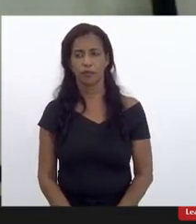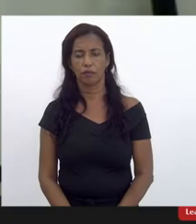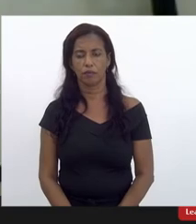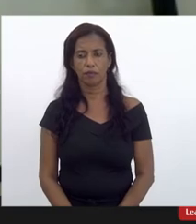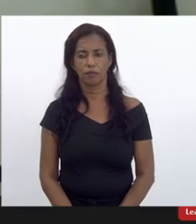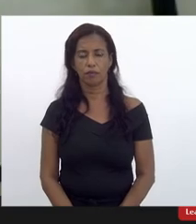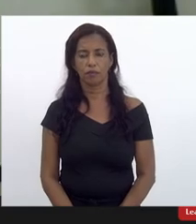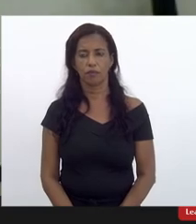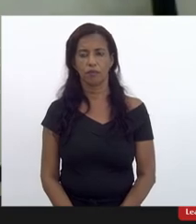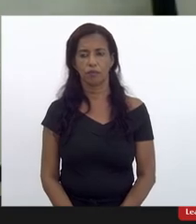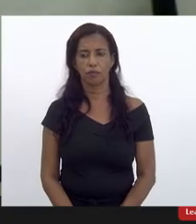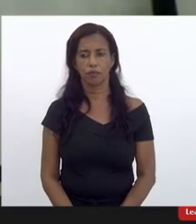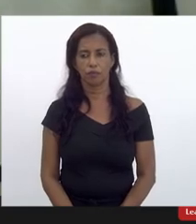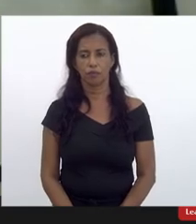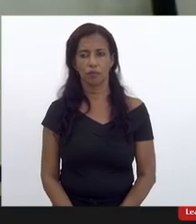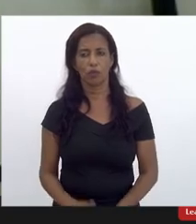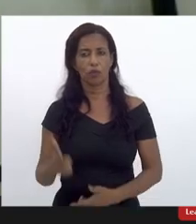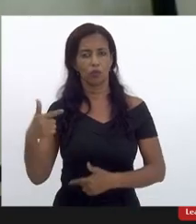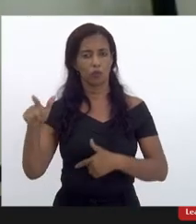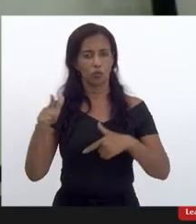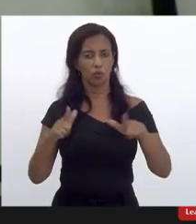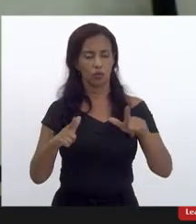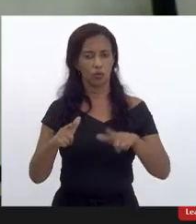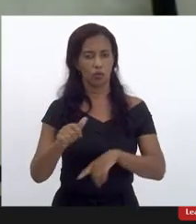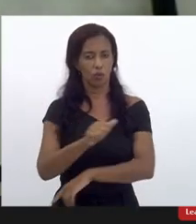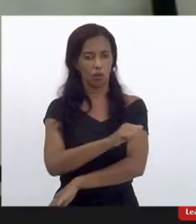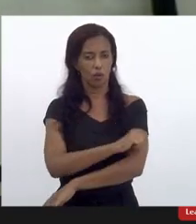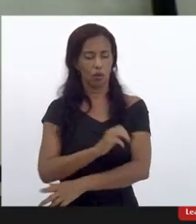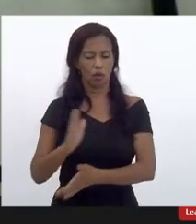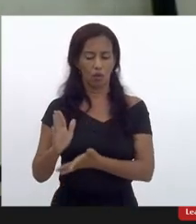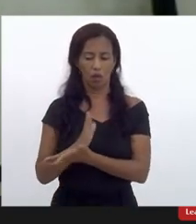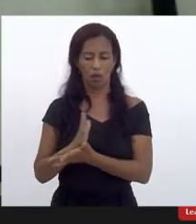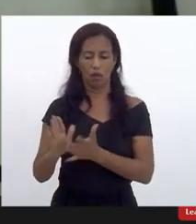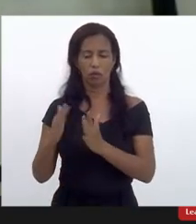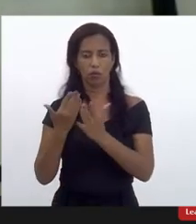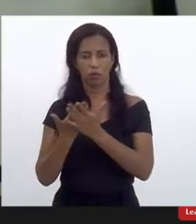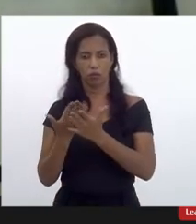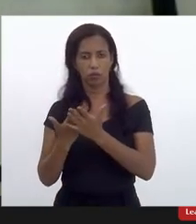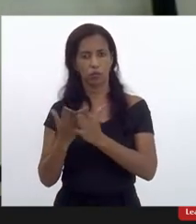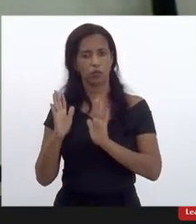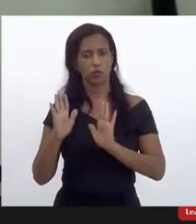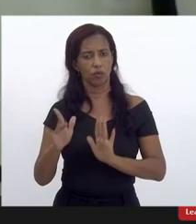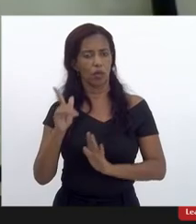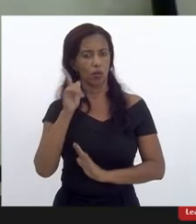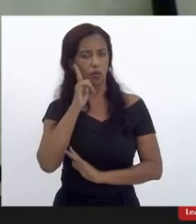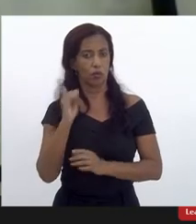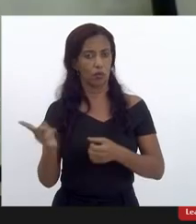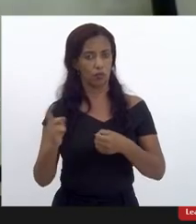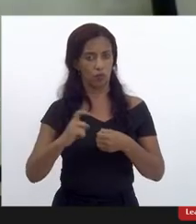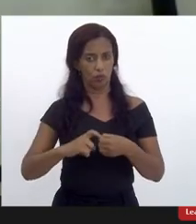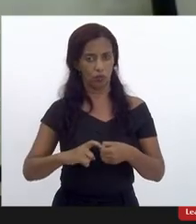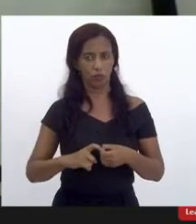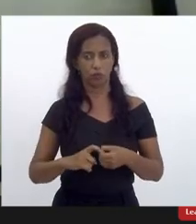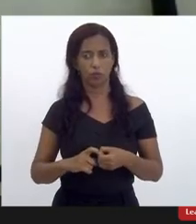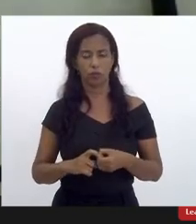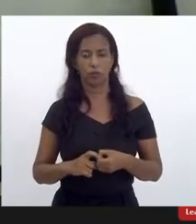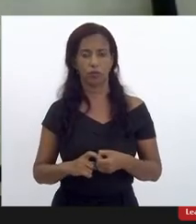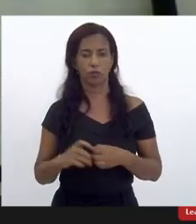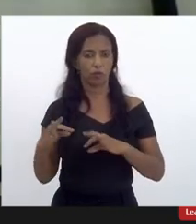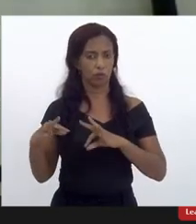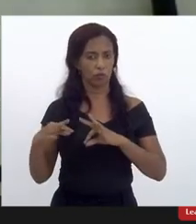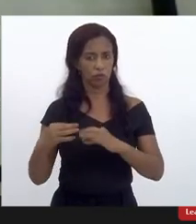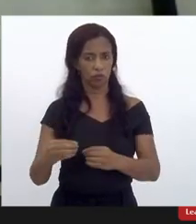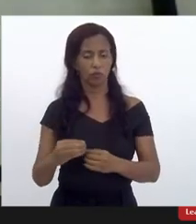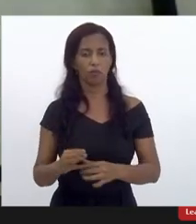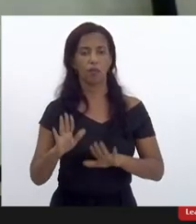Os demais alunos, algumas escolas esse ano a gente já conseguiu voltar com a